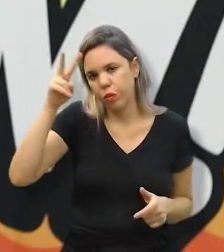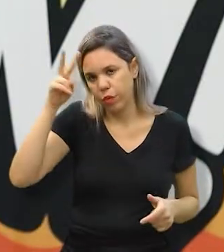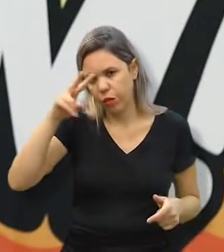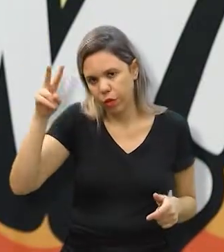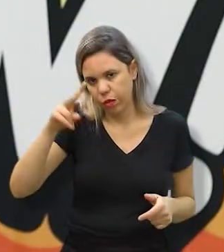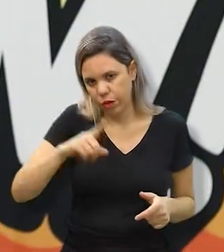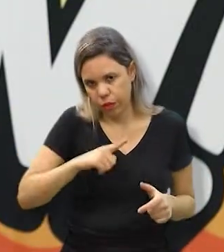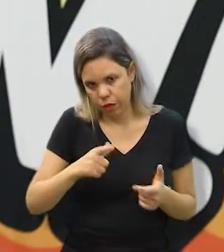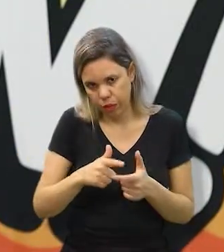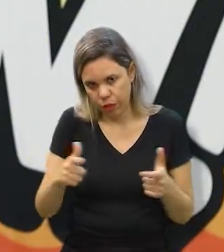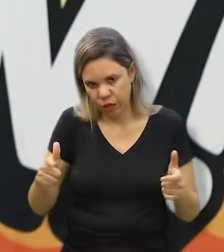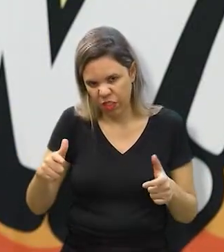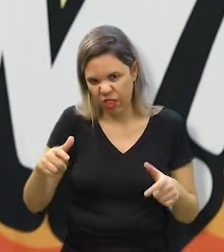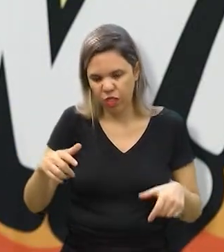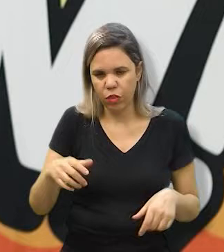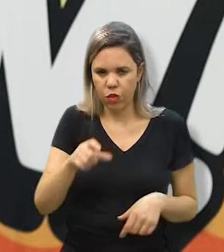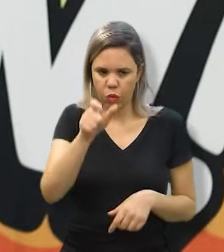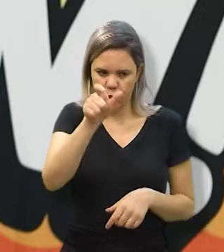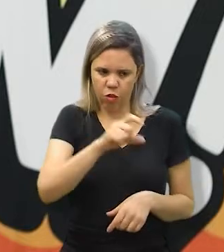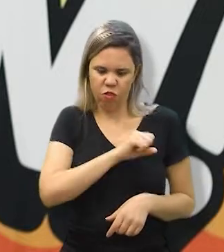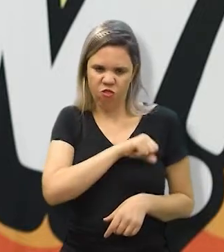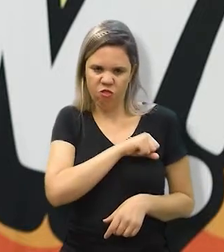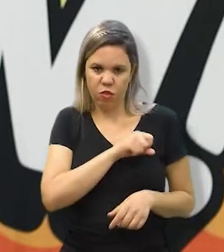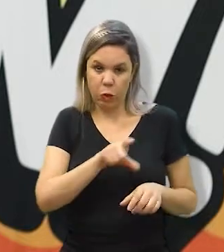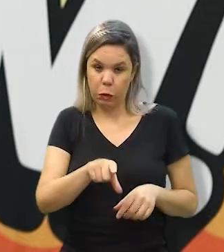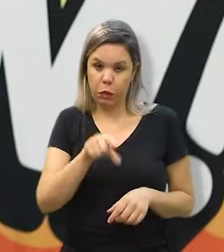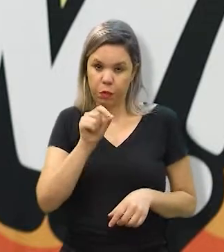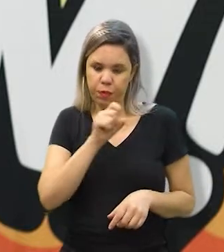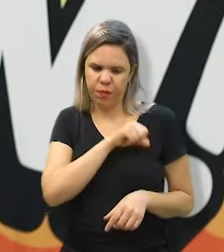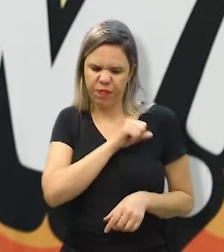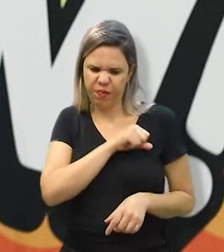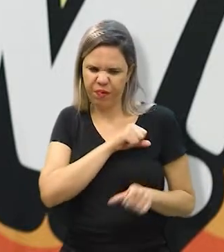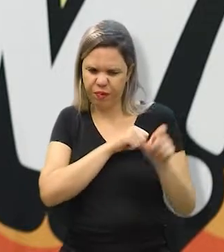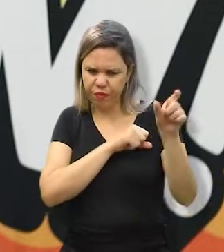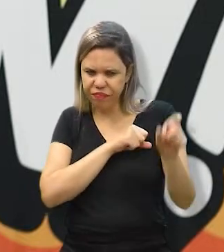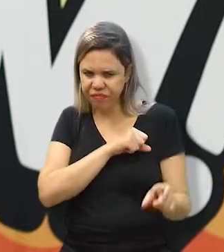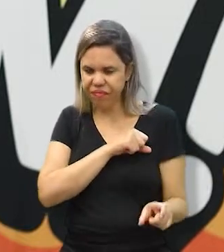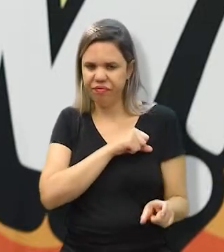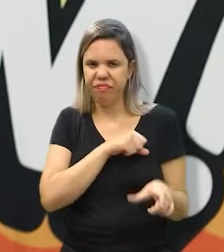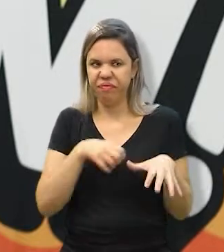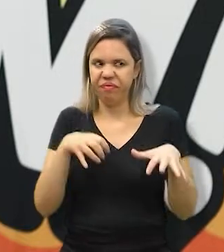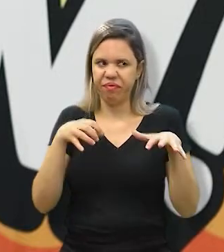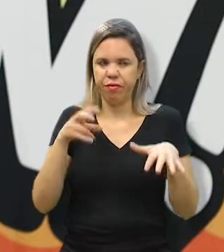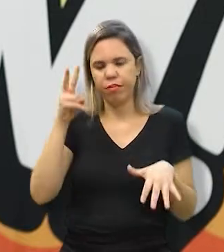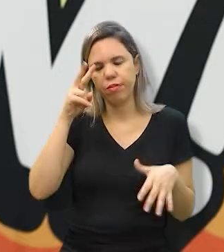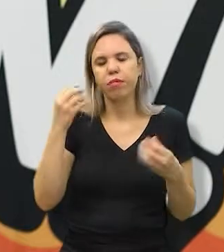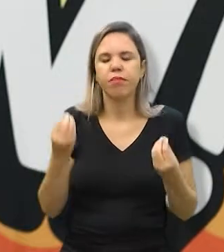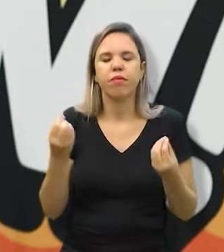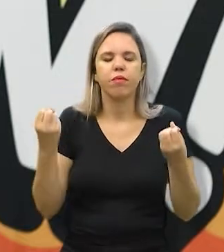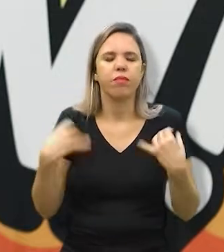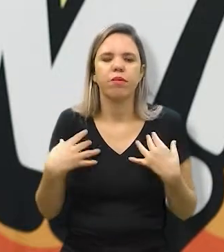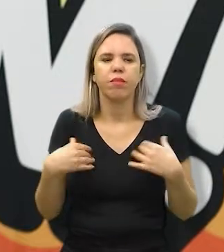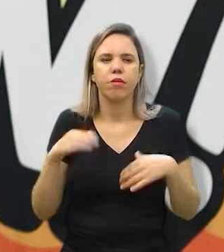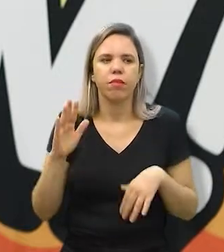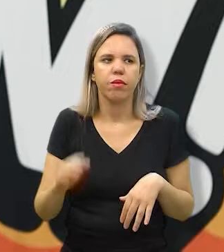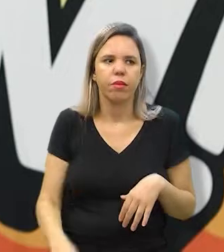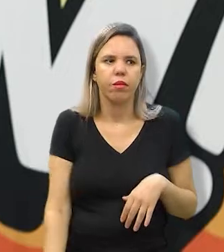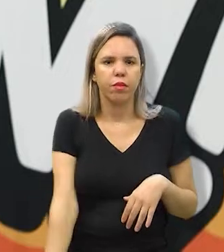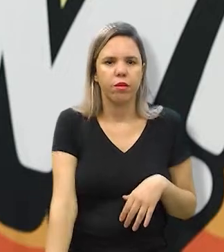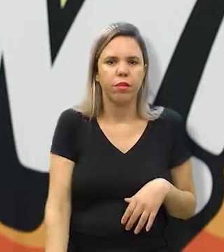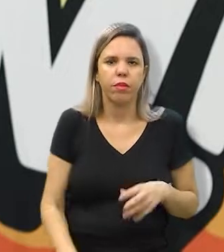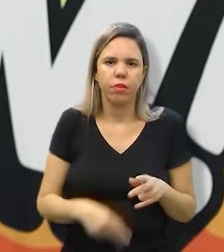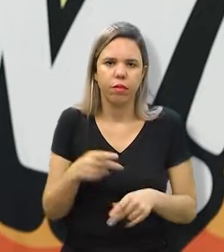história tem um grande vilão. Então você separou ali um vilão, né, para essa história. Então conta um pouquinho mais